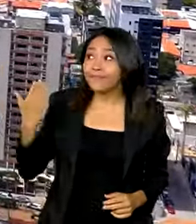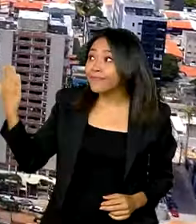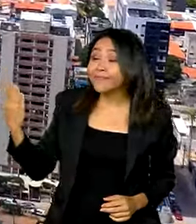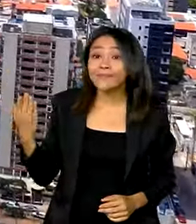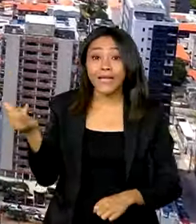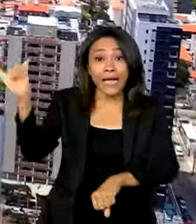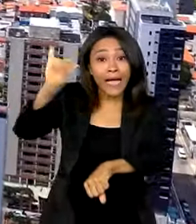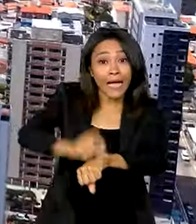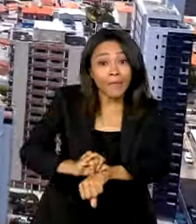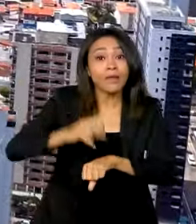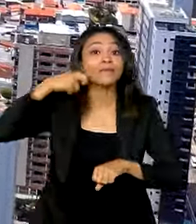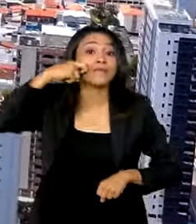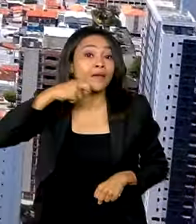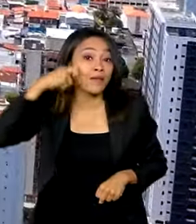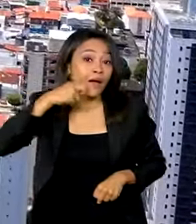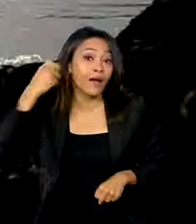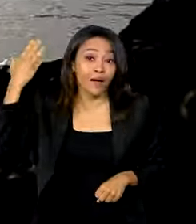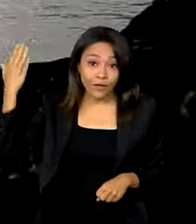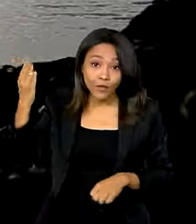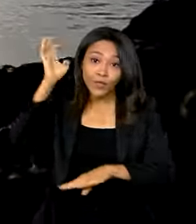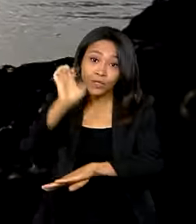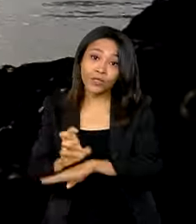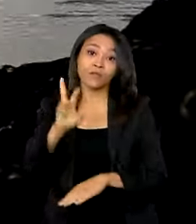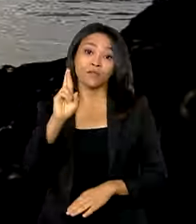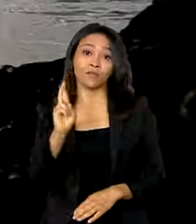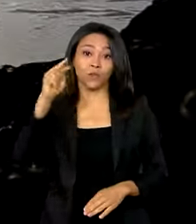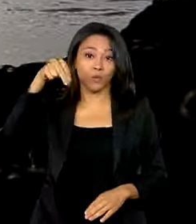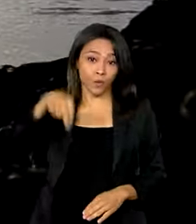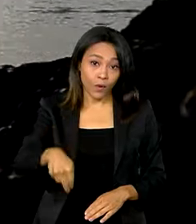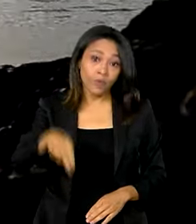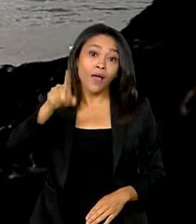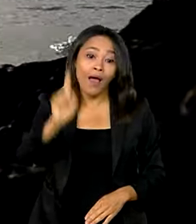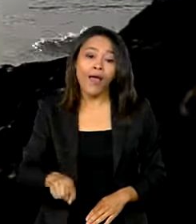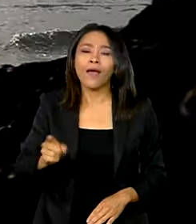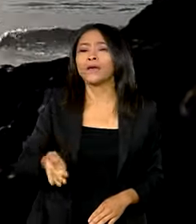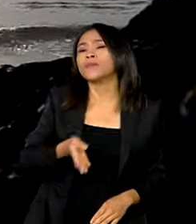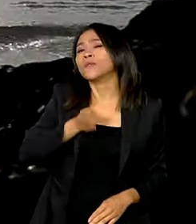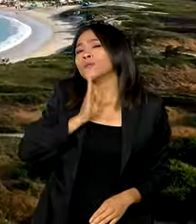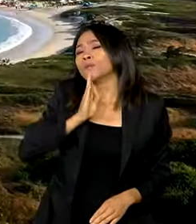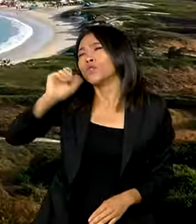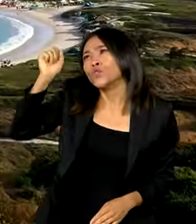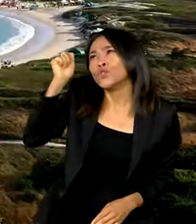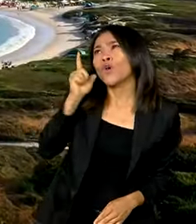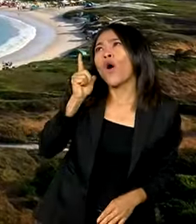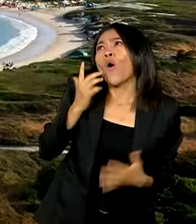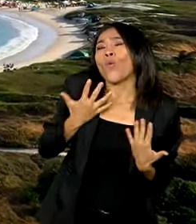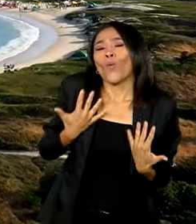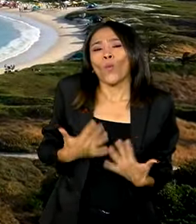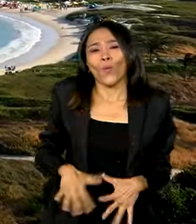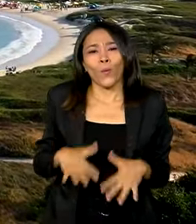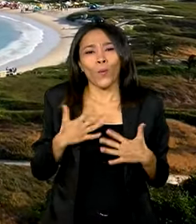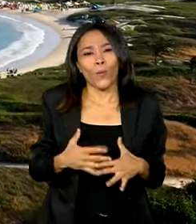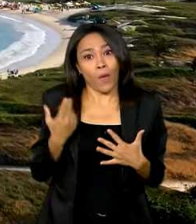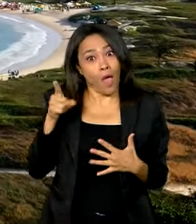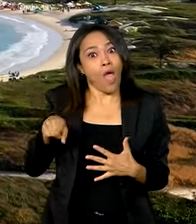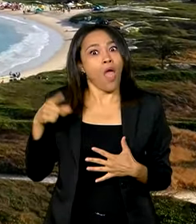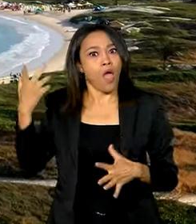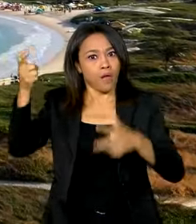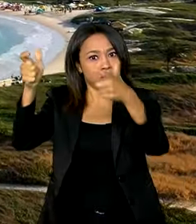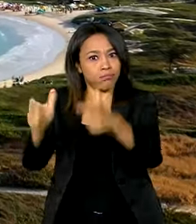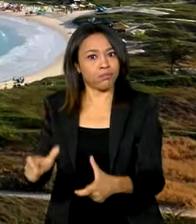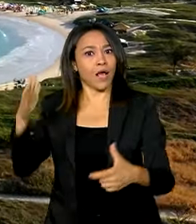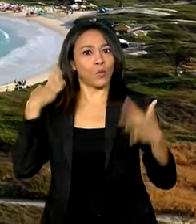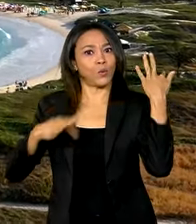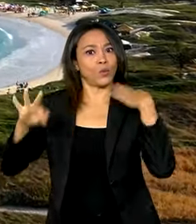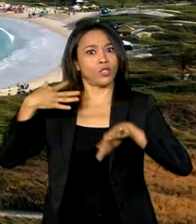Natal, capital do Rio Grande do Norte. Conhecida como a Cidade do Sol, é um dos destinos turísticos